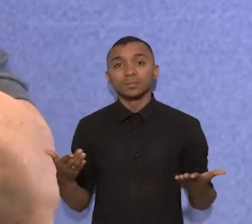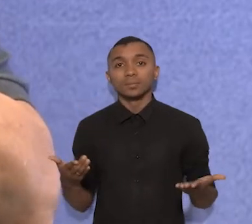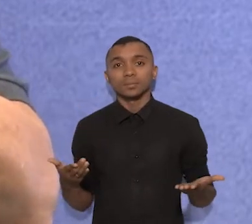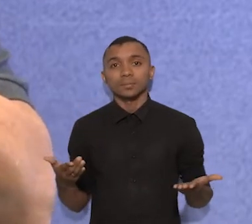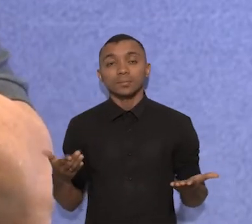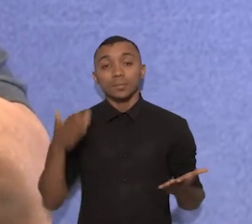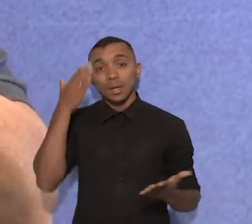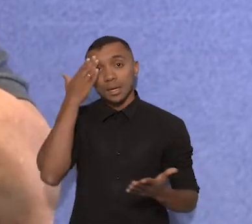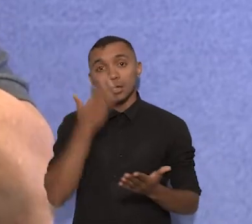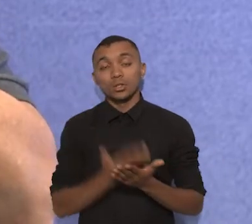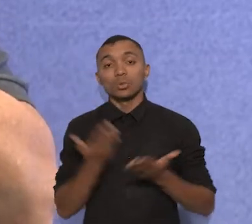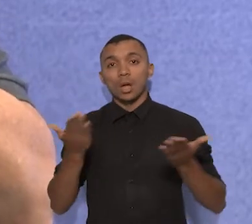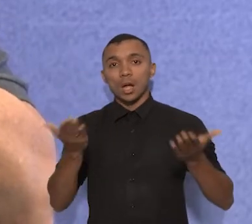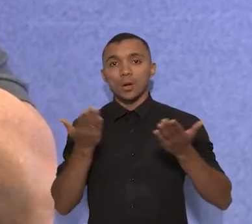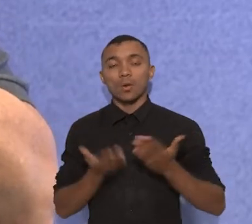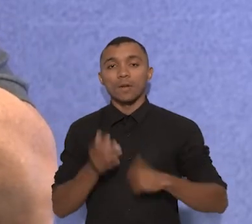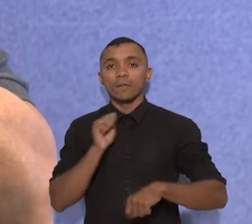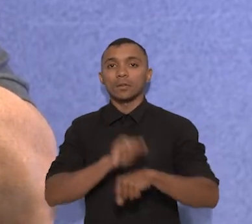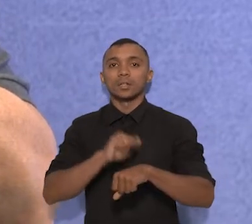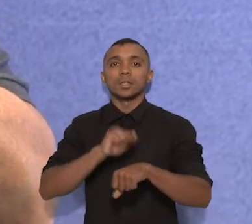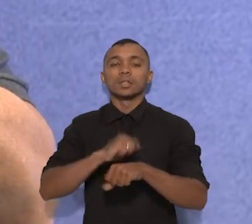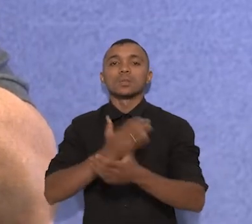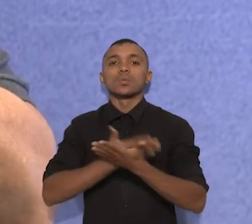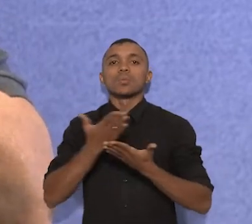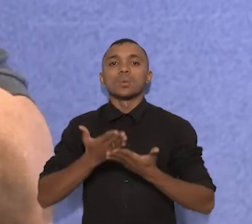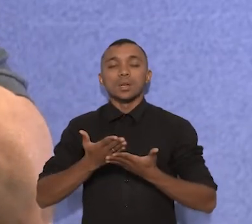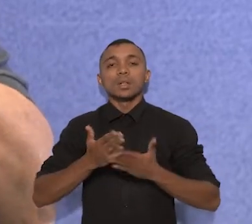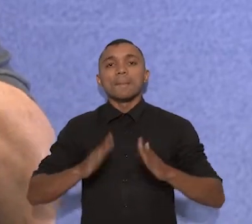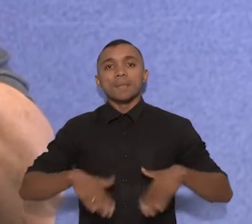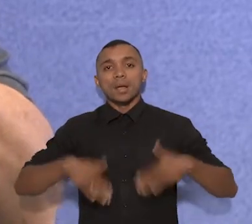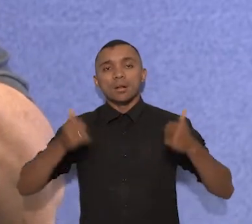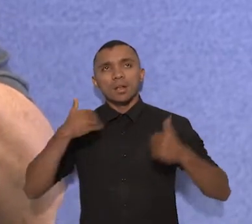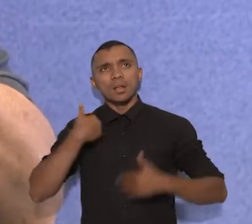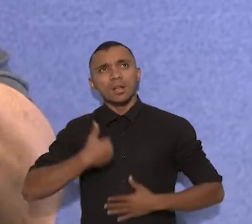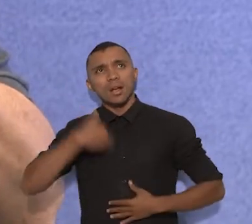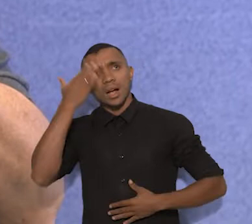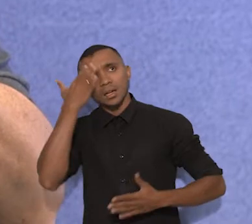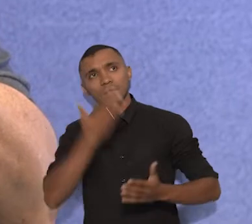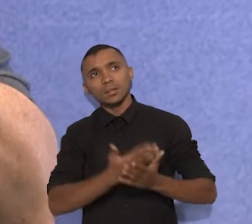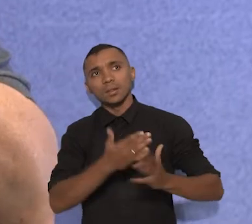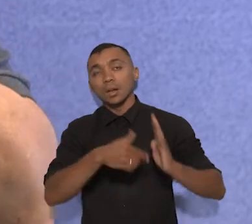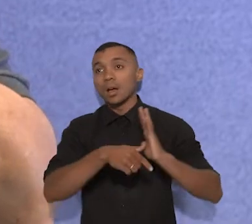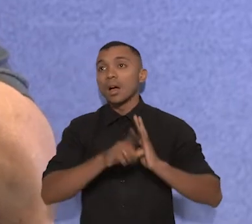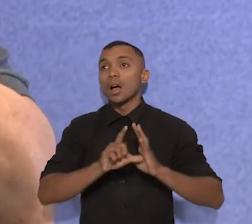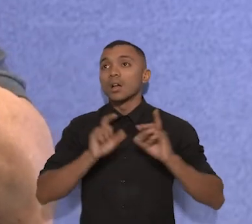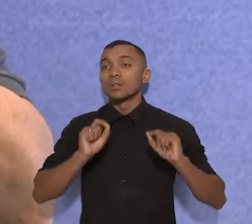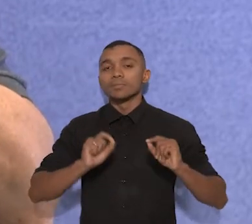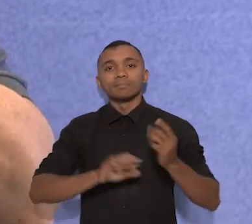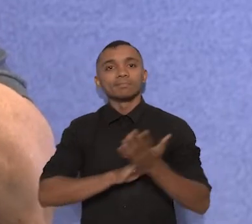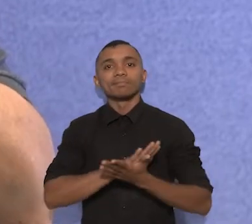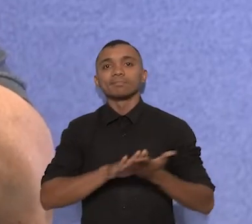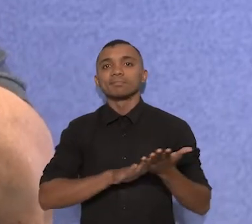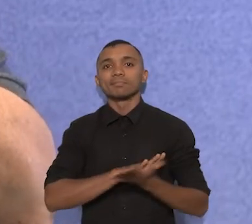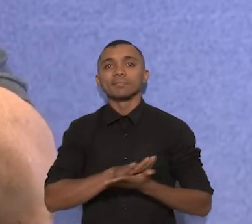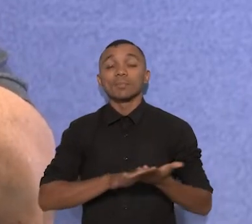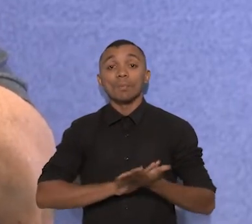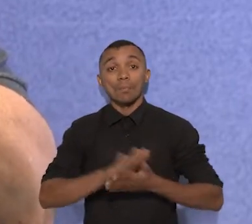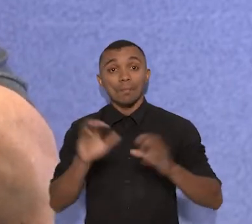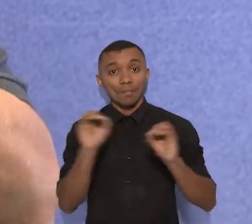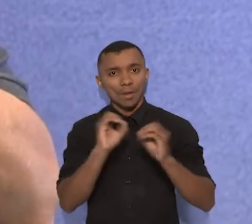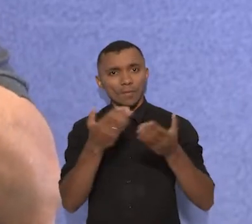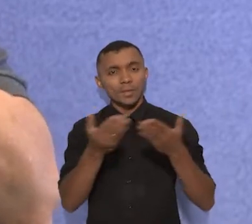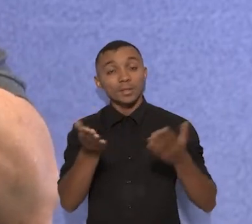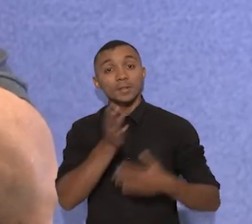o momento do Fortaleza começa a melhorar. Eu nunca acreditei, mas nunca mesmo, quem me conhece sabe